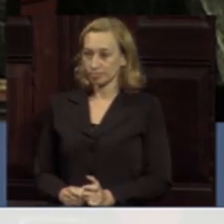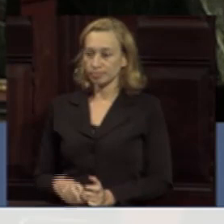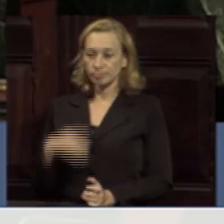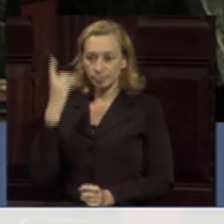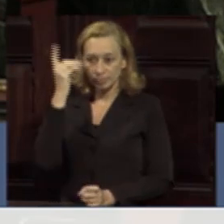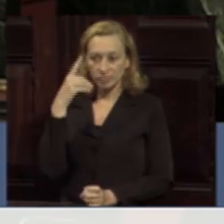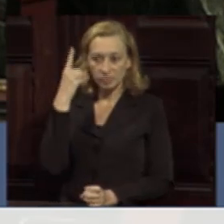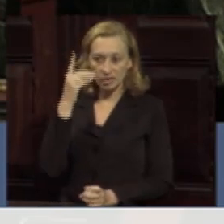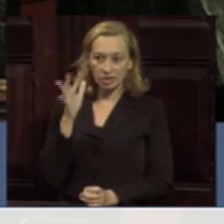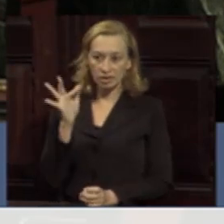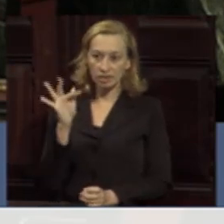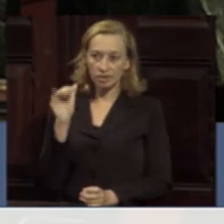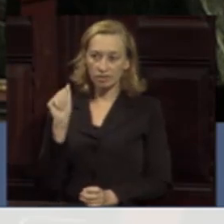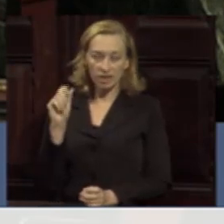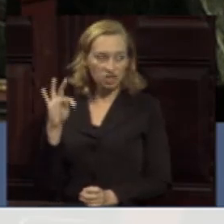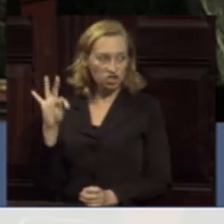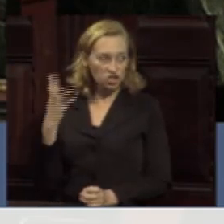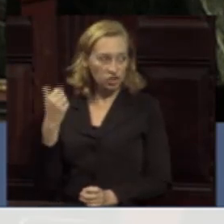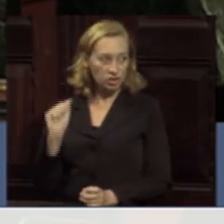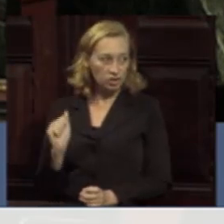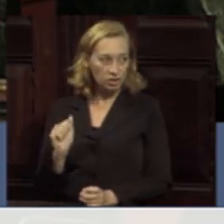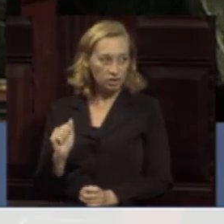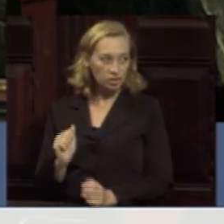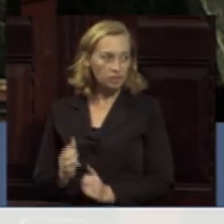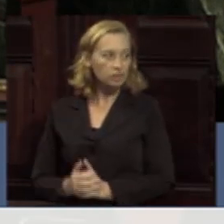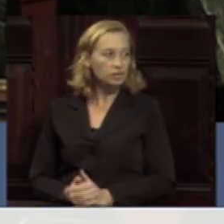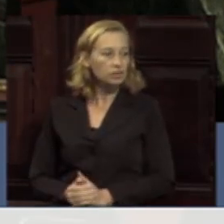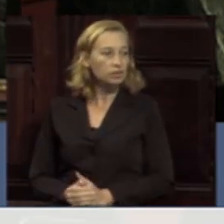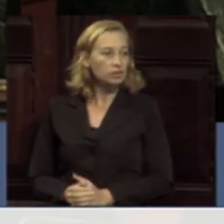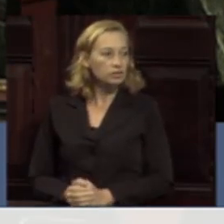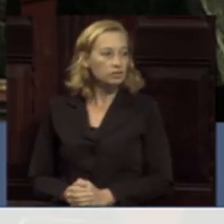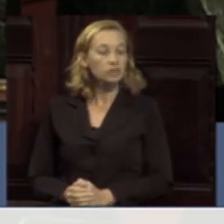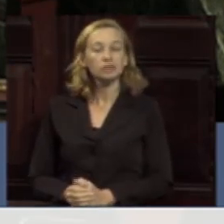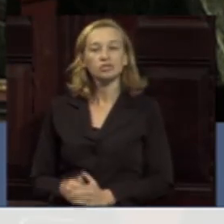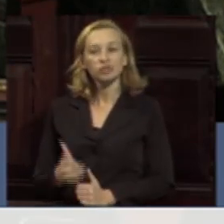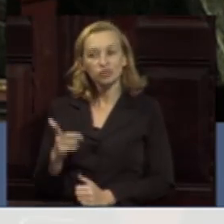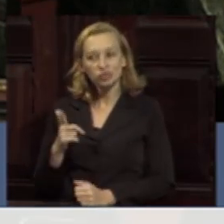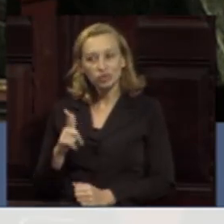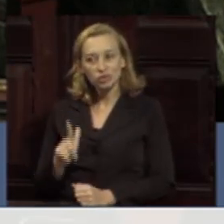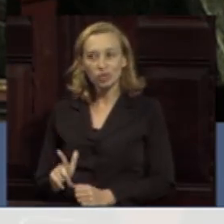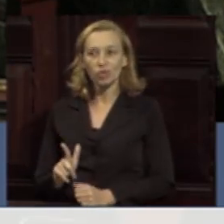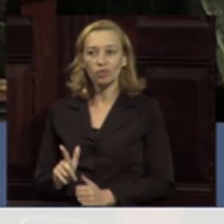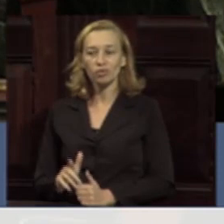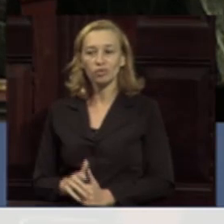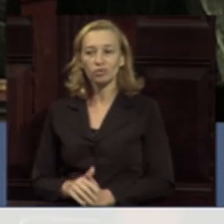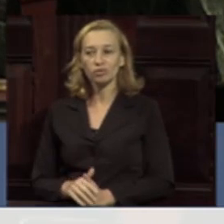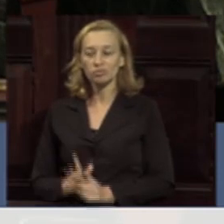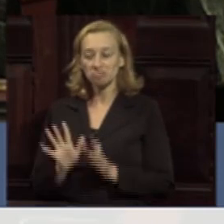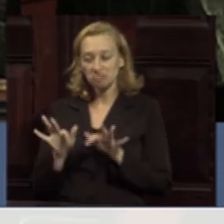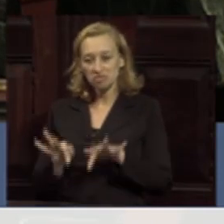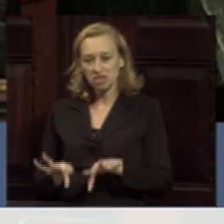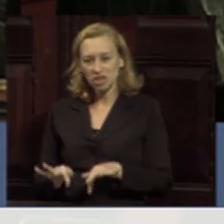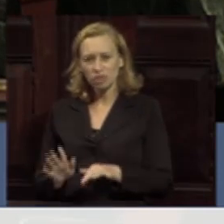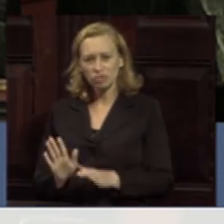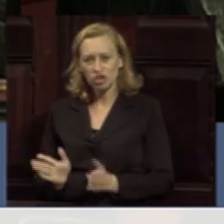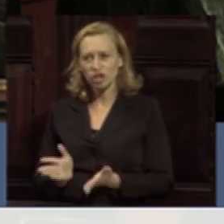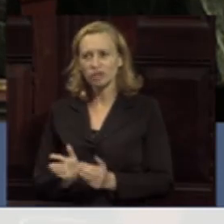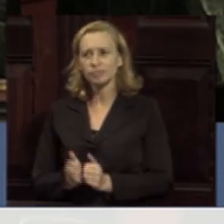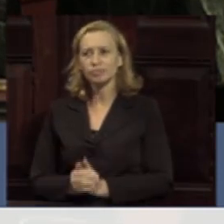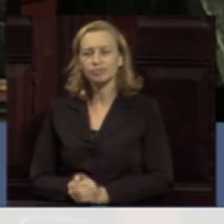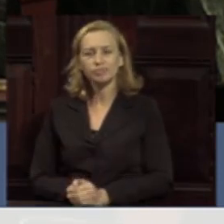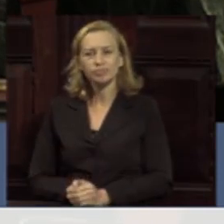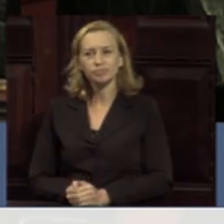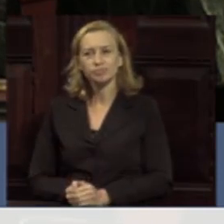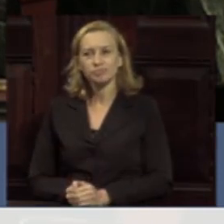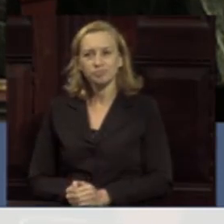Deputada Fatinha, que preside mais uma vez esse expediente final, que não